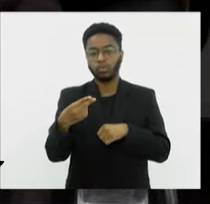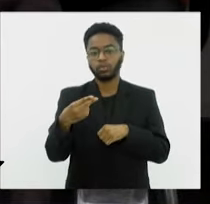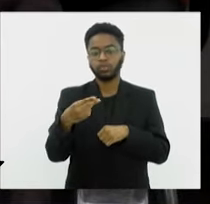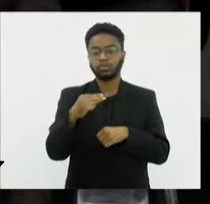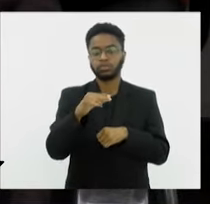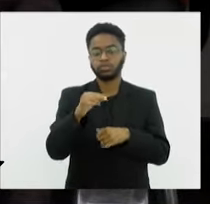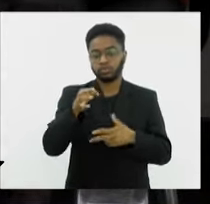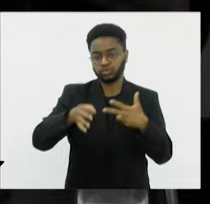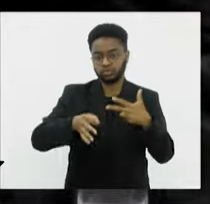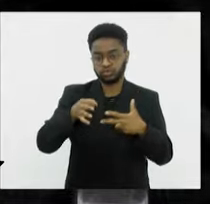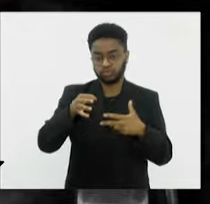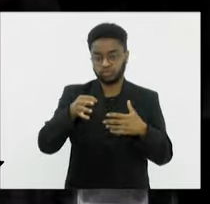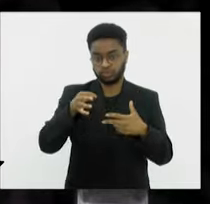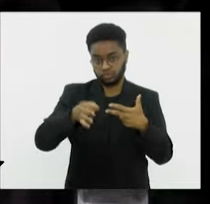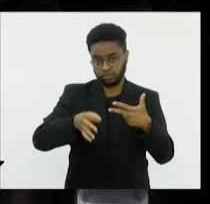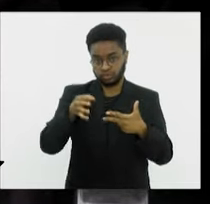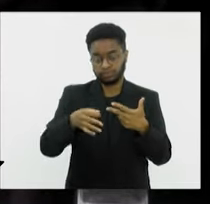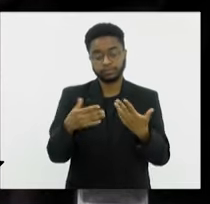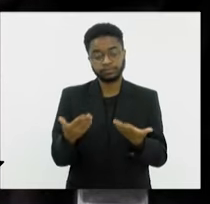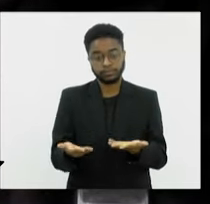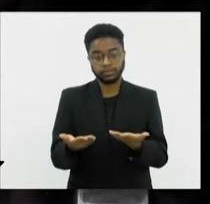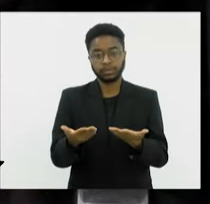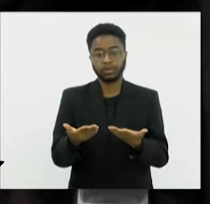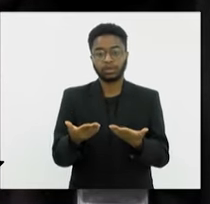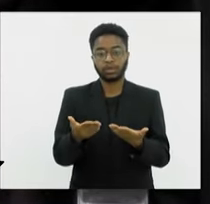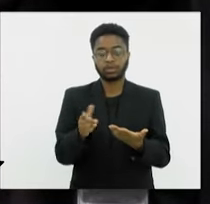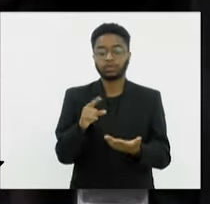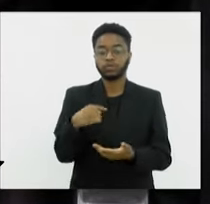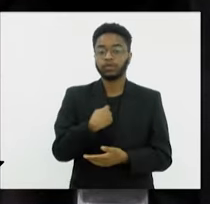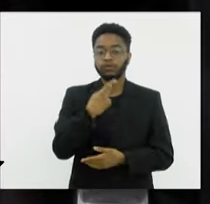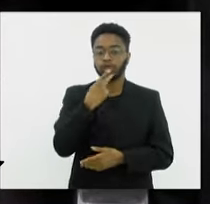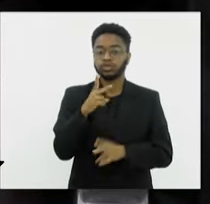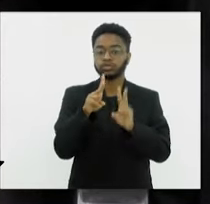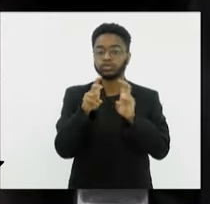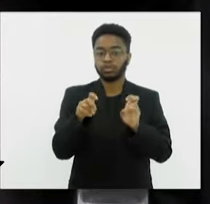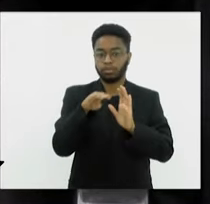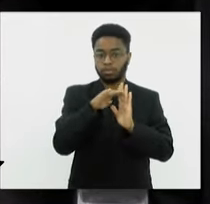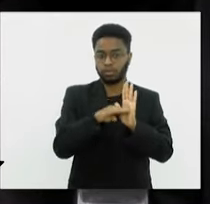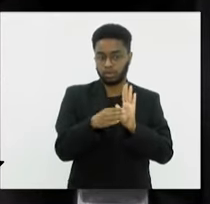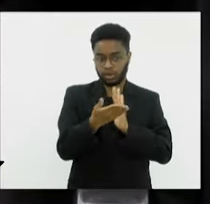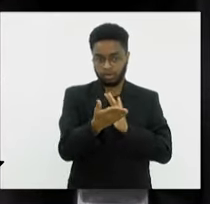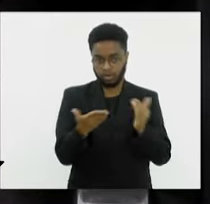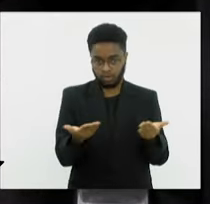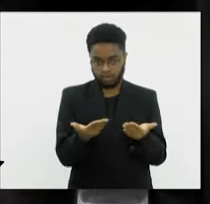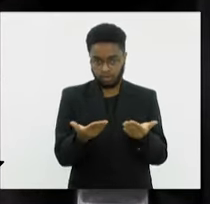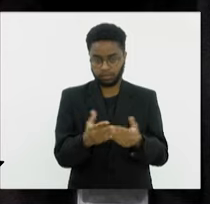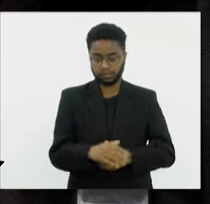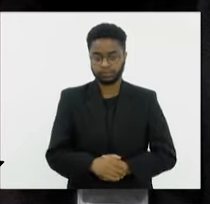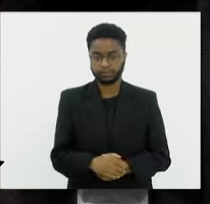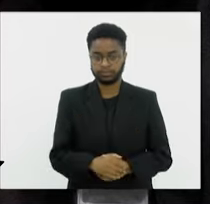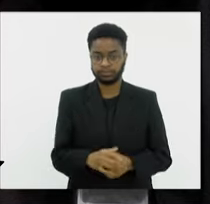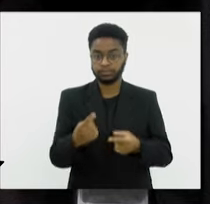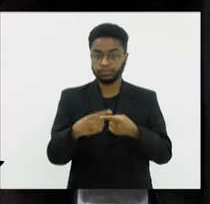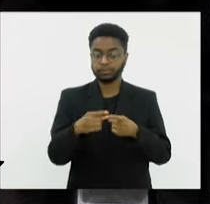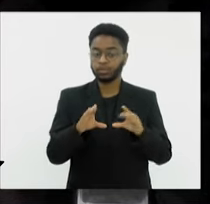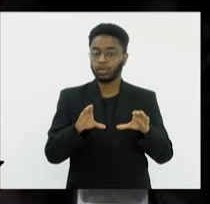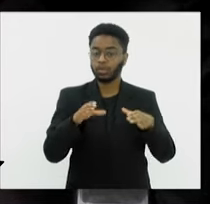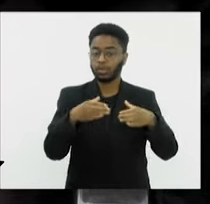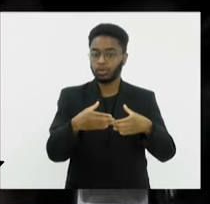juridicidade. Vamos a esse programa especificamente. A Comissão da